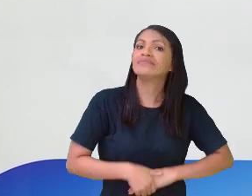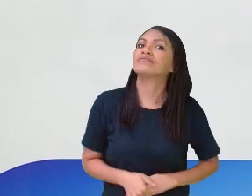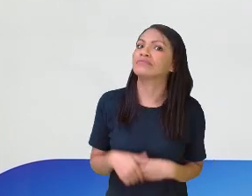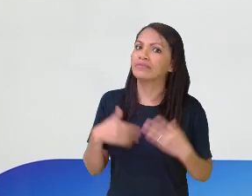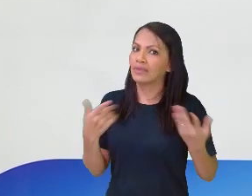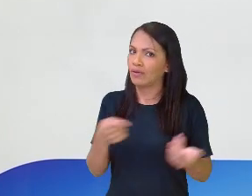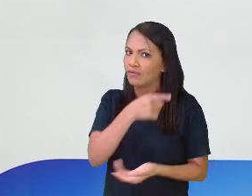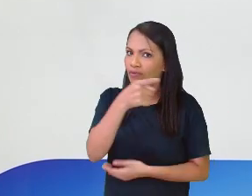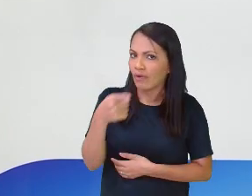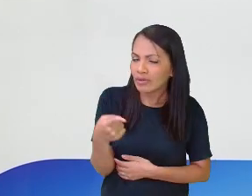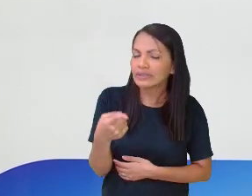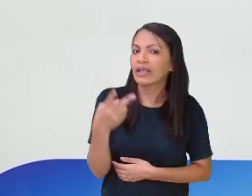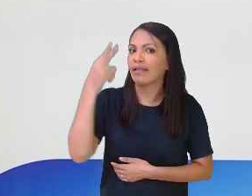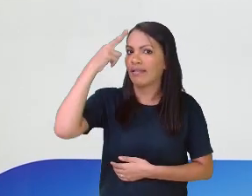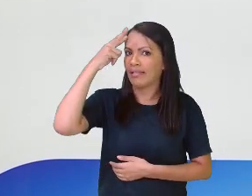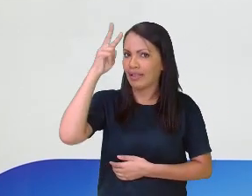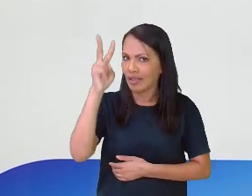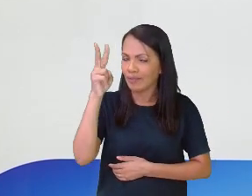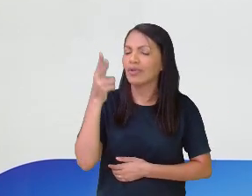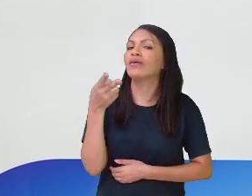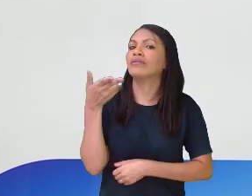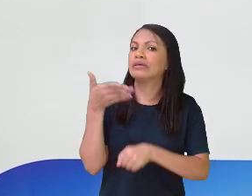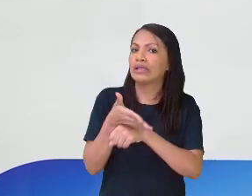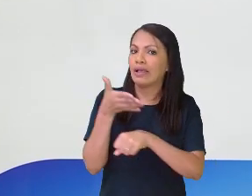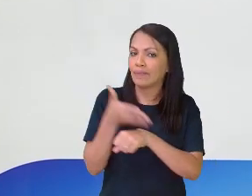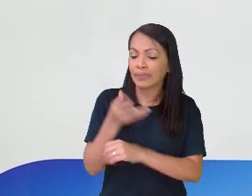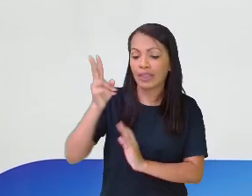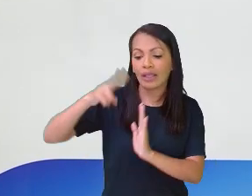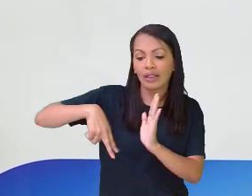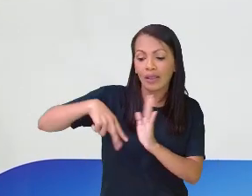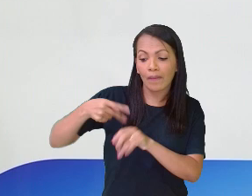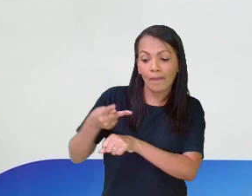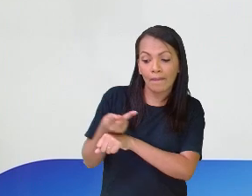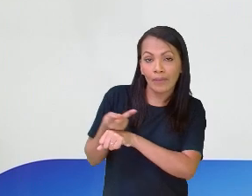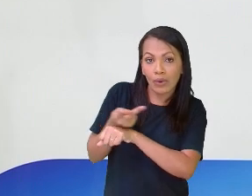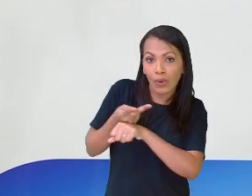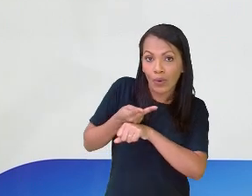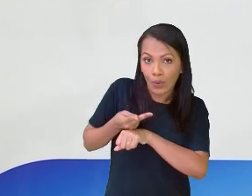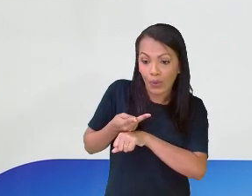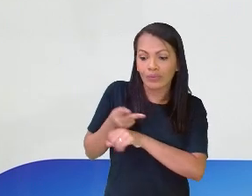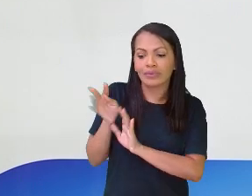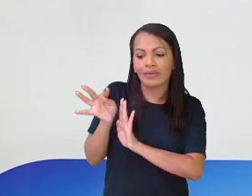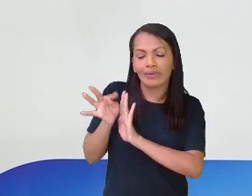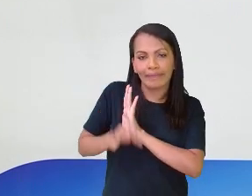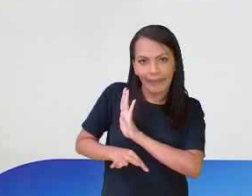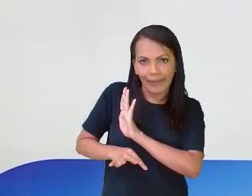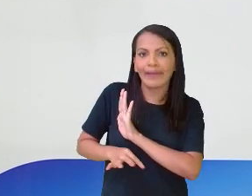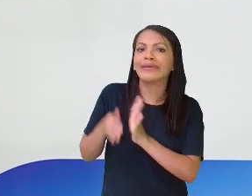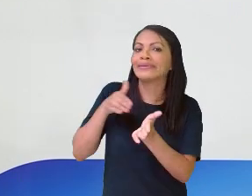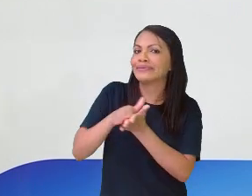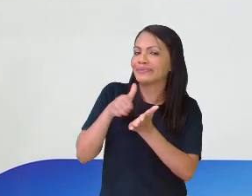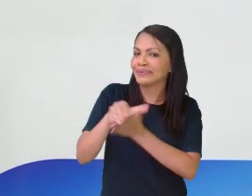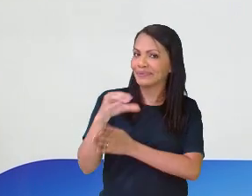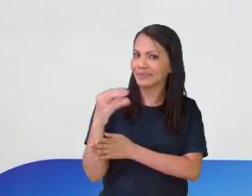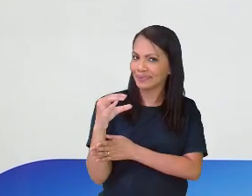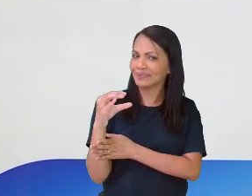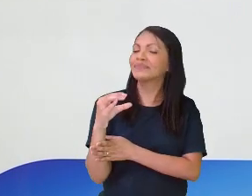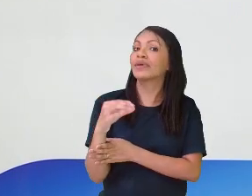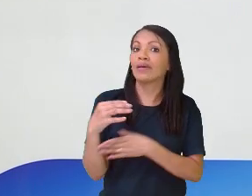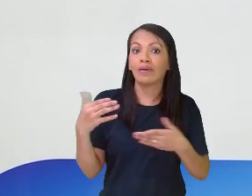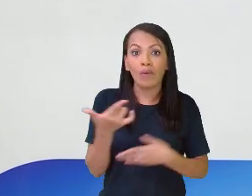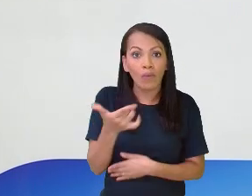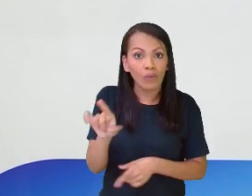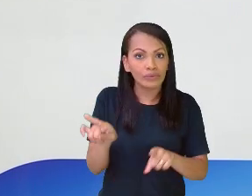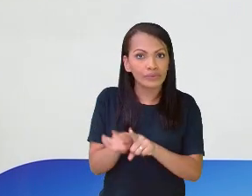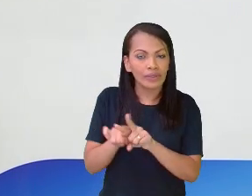Então, não esqueçam, tá certo? Acessem, leiam, procurem esses textos de divulgação científica que eu mostrei e